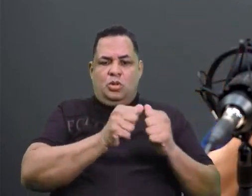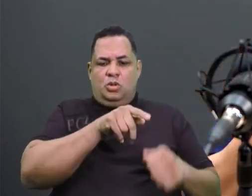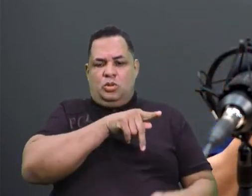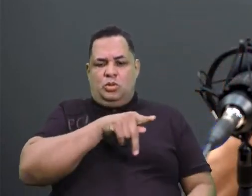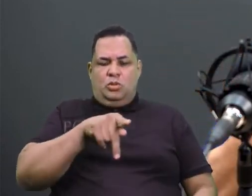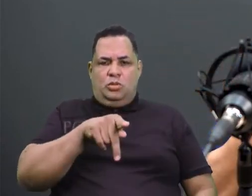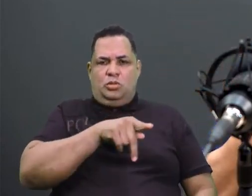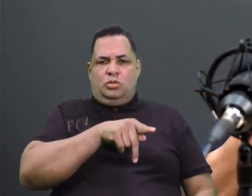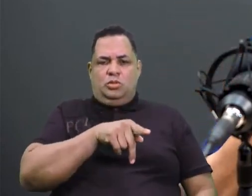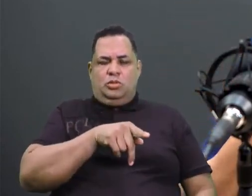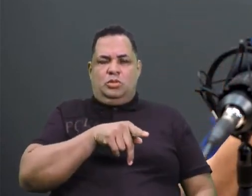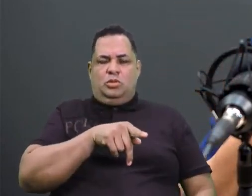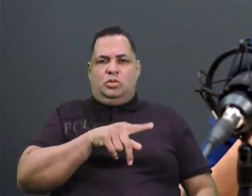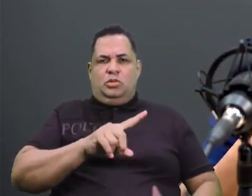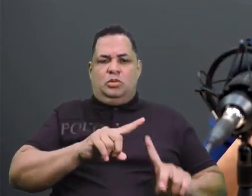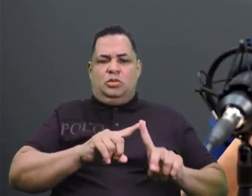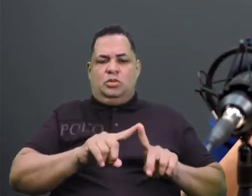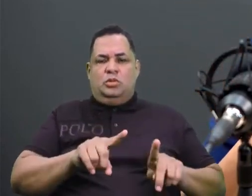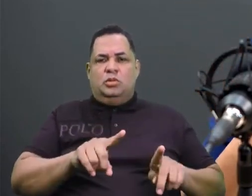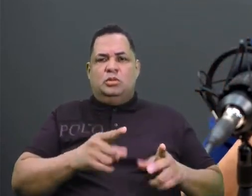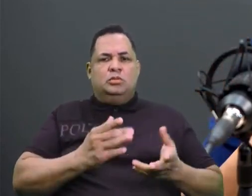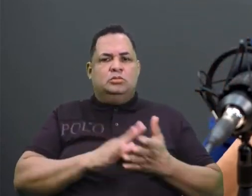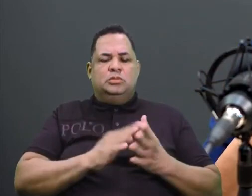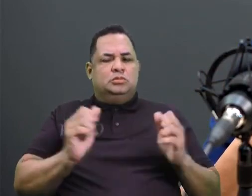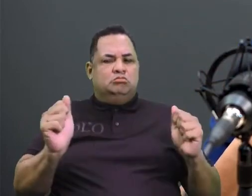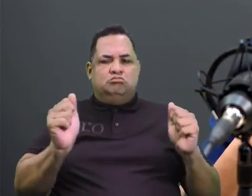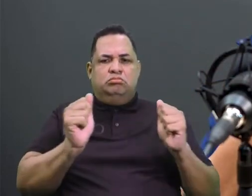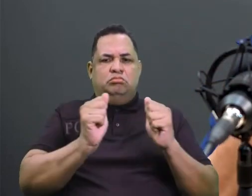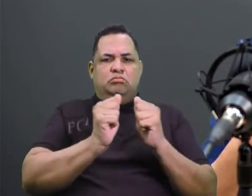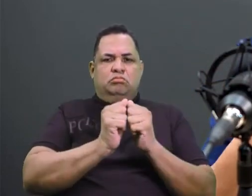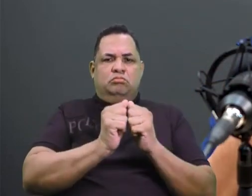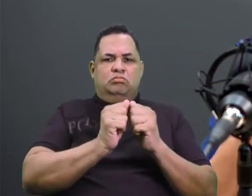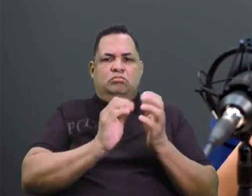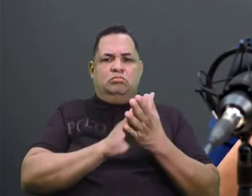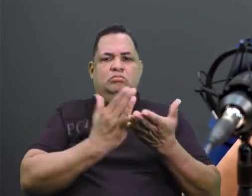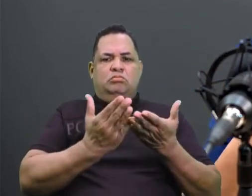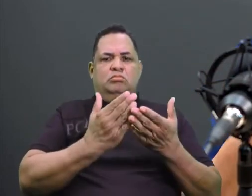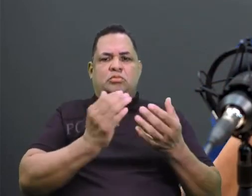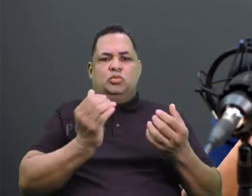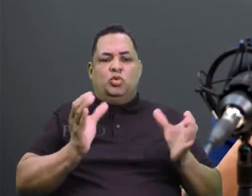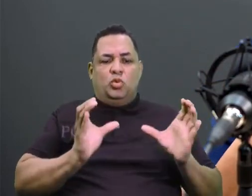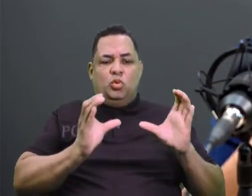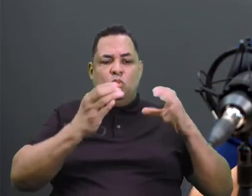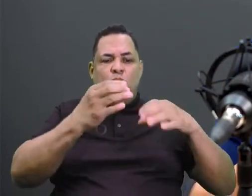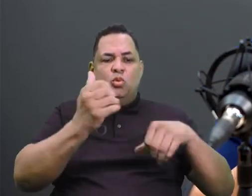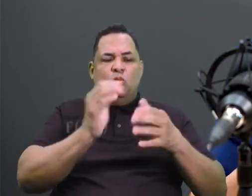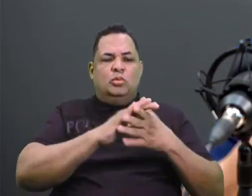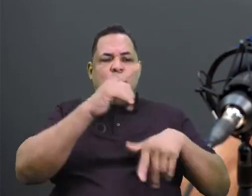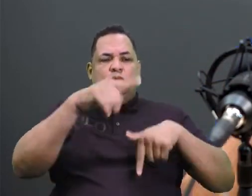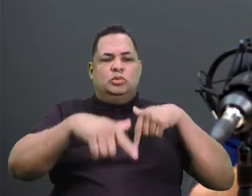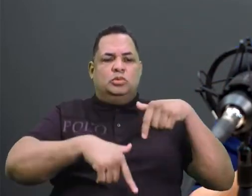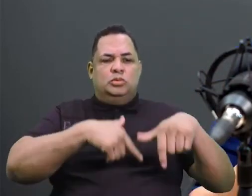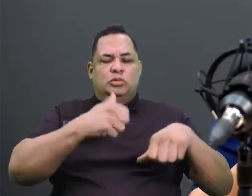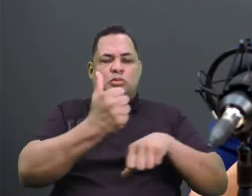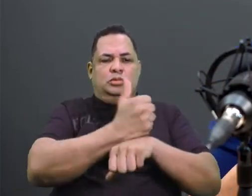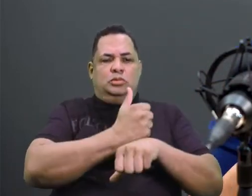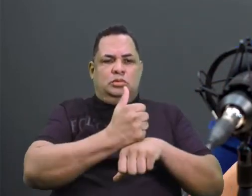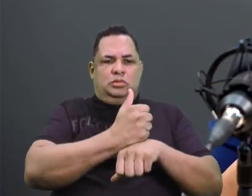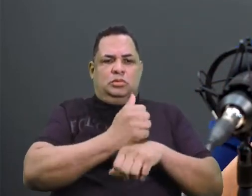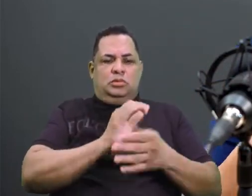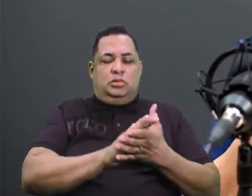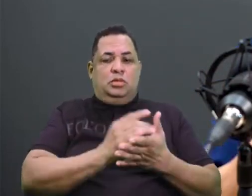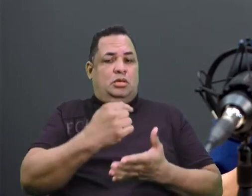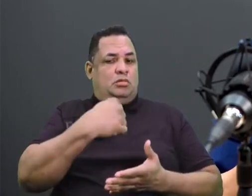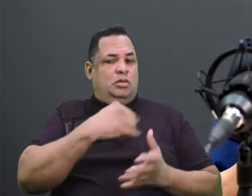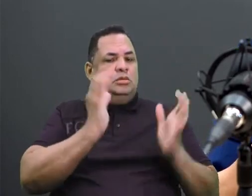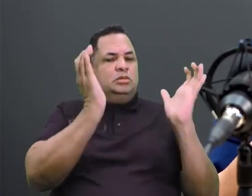numa sala. Mas eu não fazia parte do corpo docente do 21 de abril, era do CEN. Entendo.